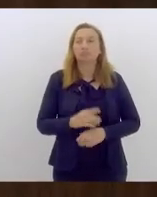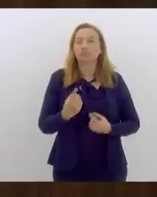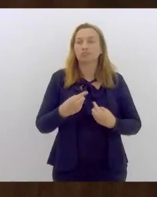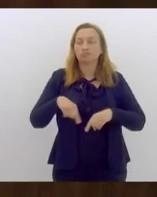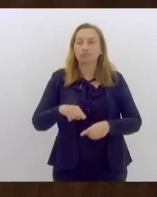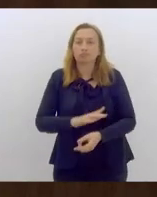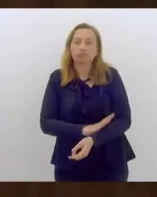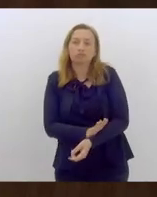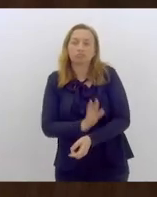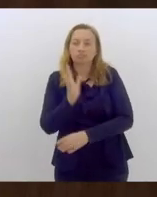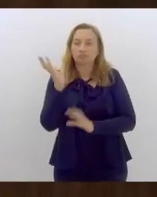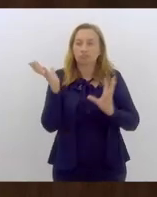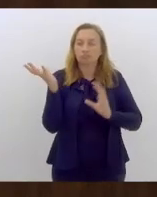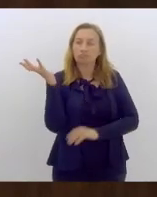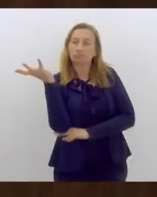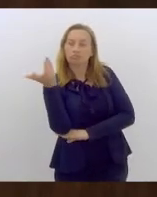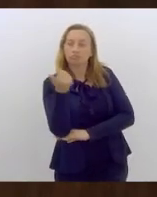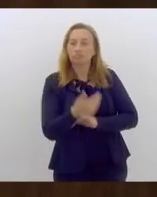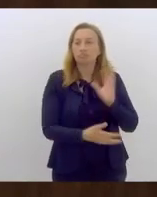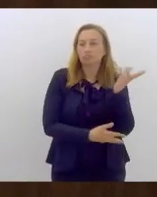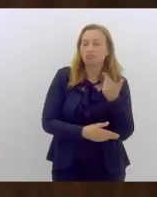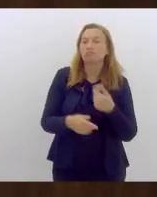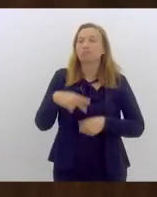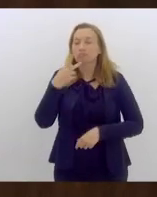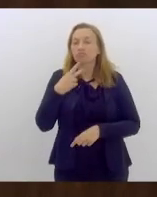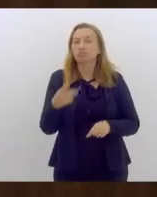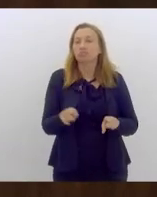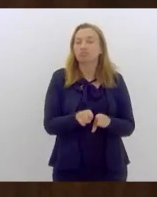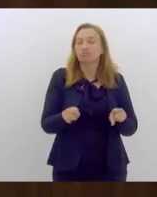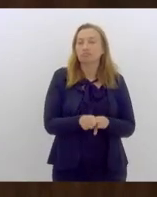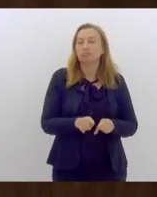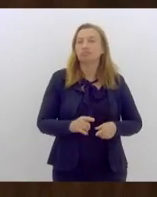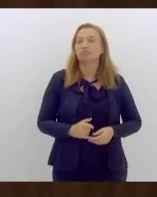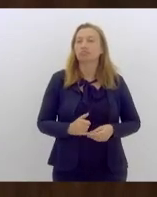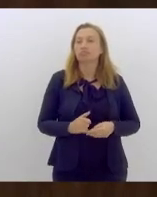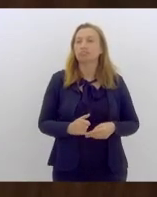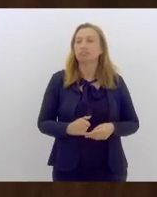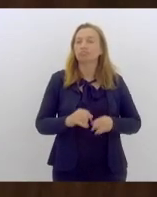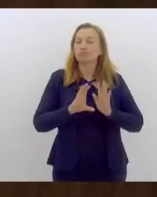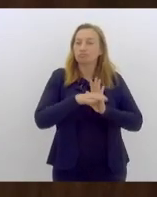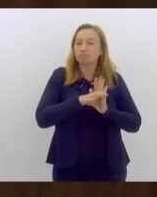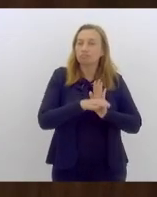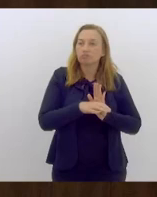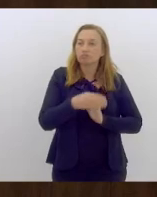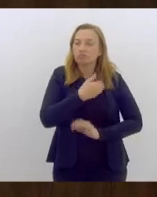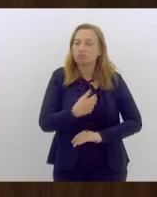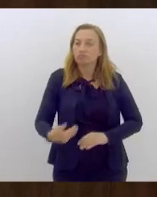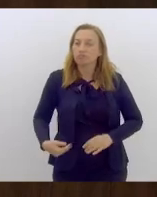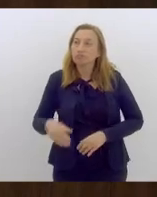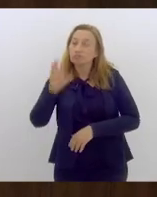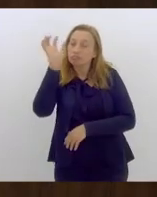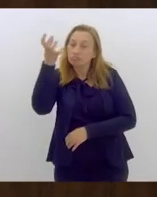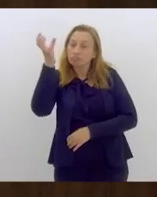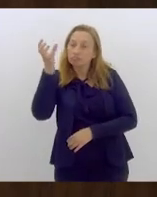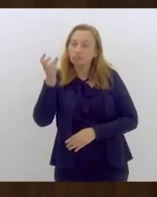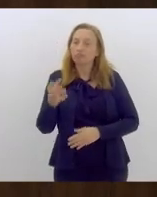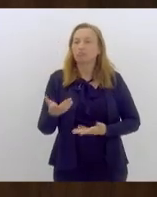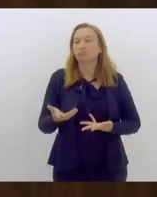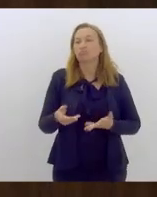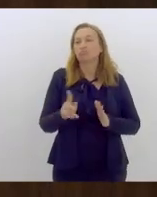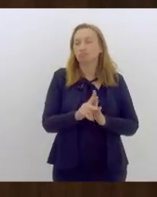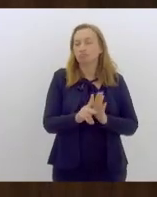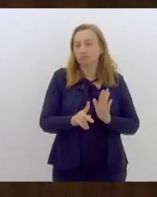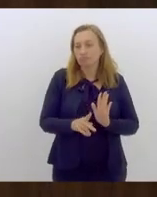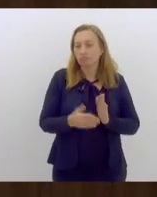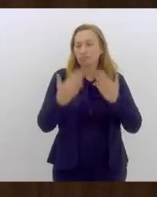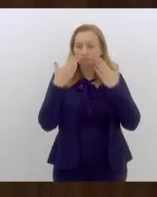racismo ambiental. E, nesse sentido, eu quero ressaltar também o conceito de governança climática que o projeto apresenta. Nós fizemos